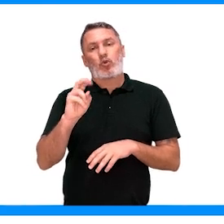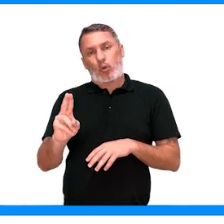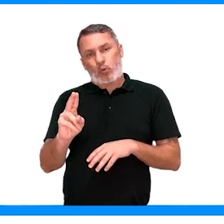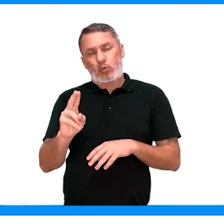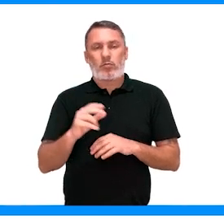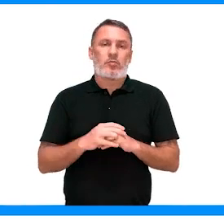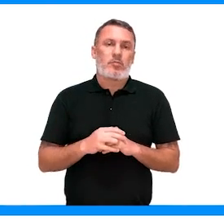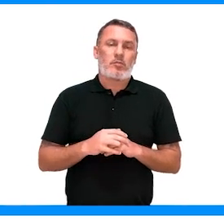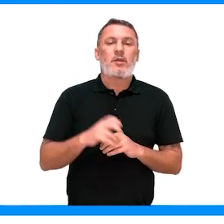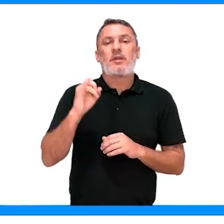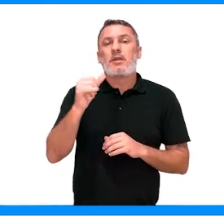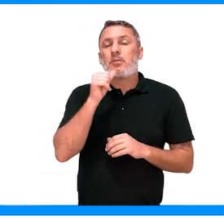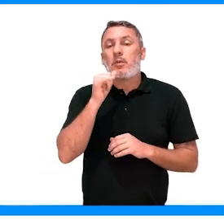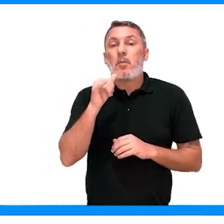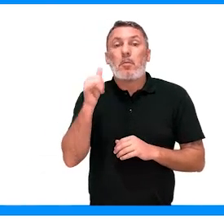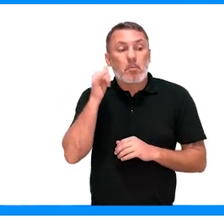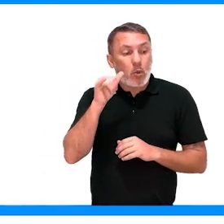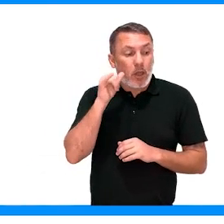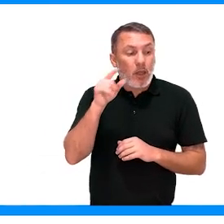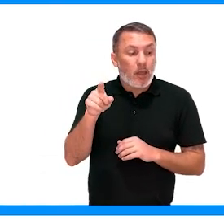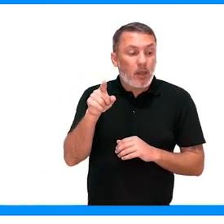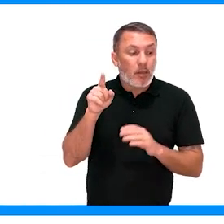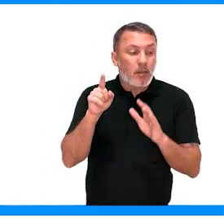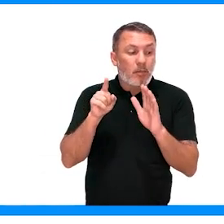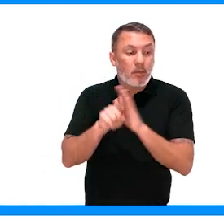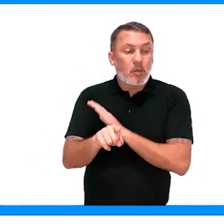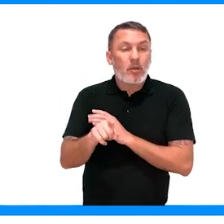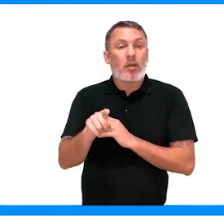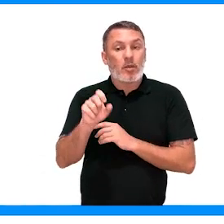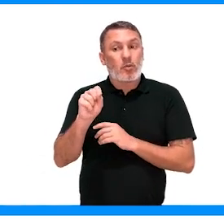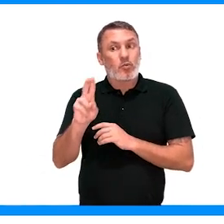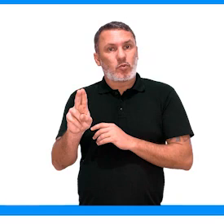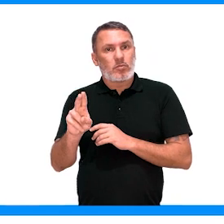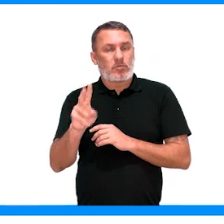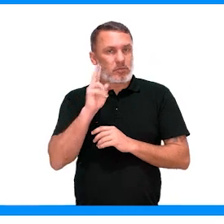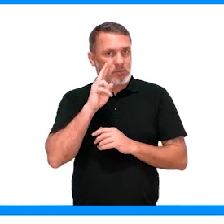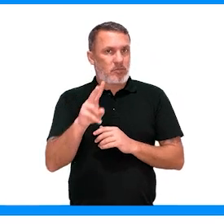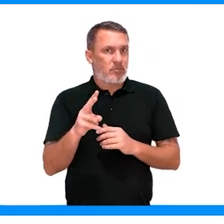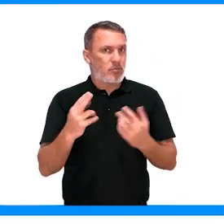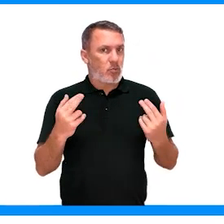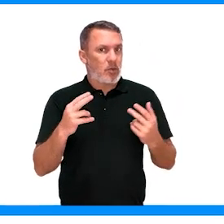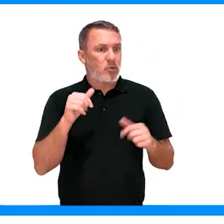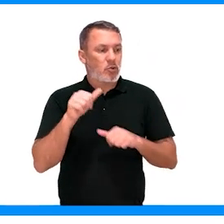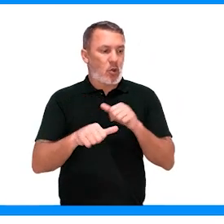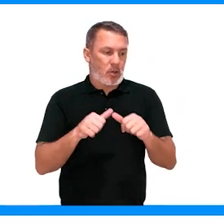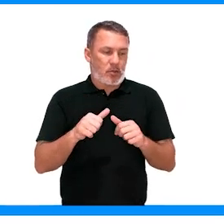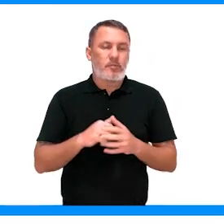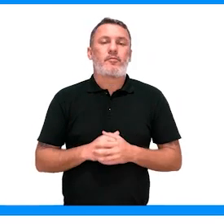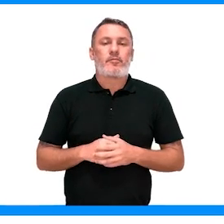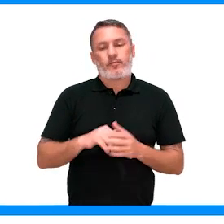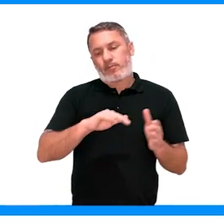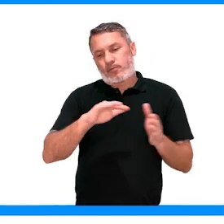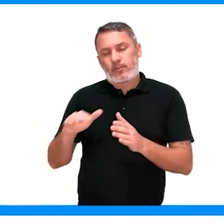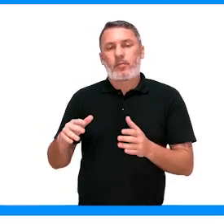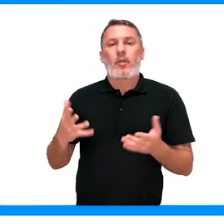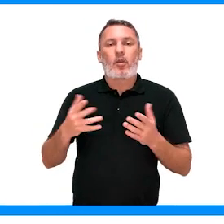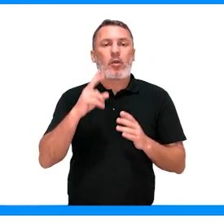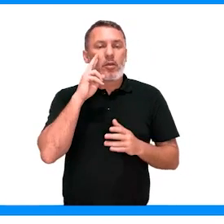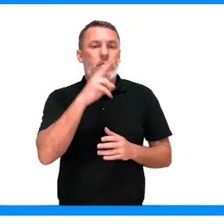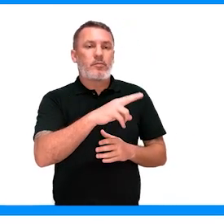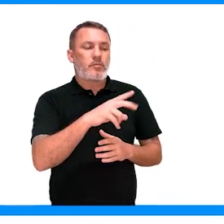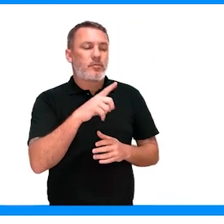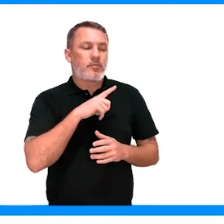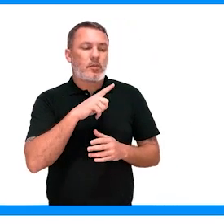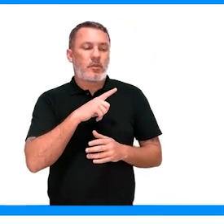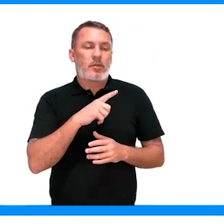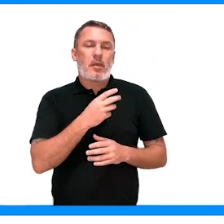do senhor, né? Ou se fosse uma mulher, da senhora. Muito cuidado com isso daí para a gente não trocar. Vamos no